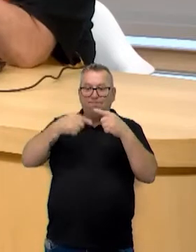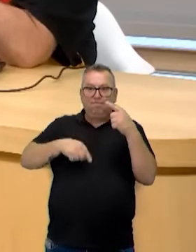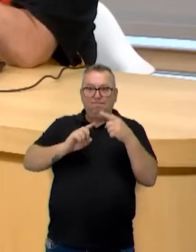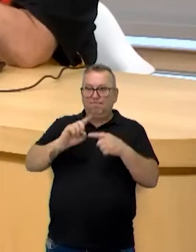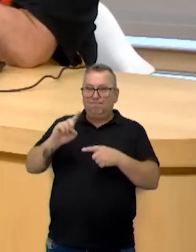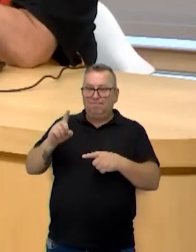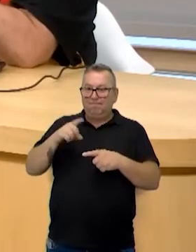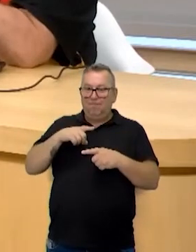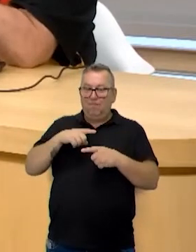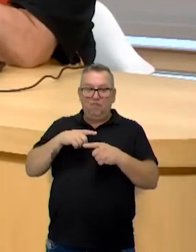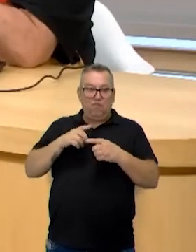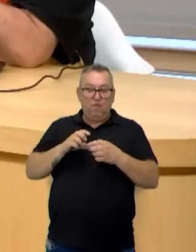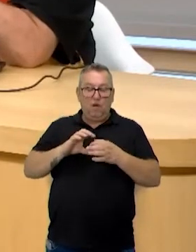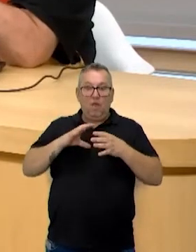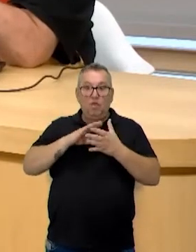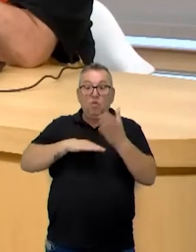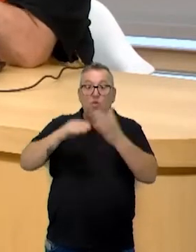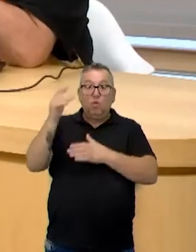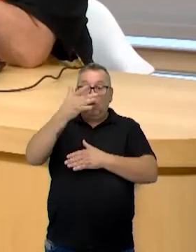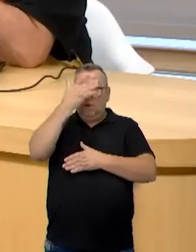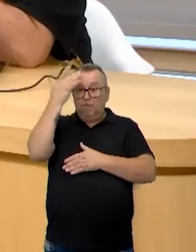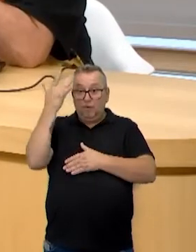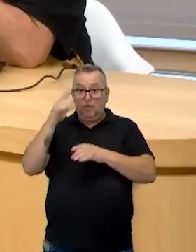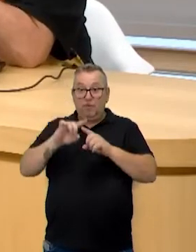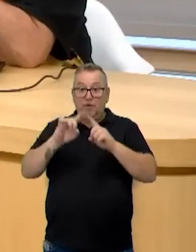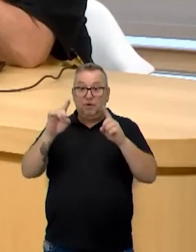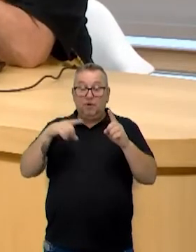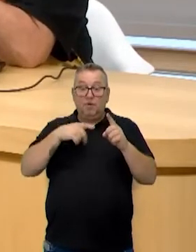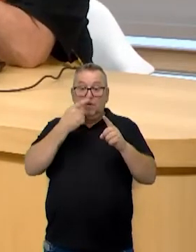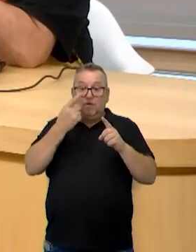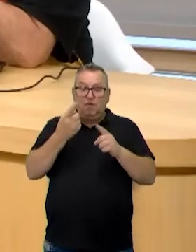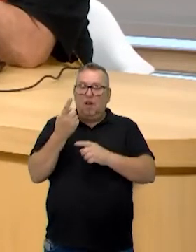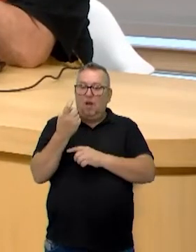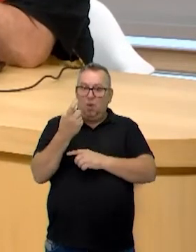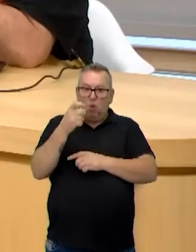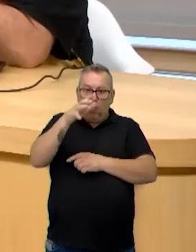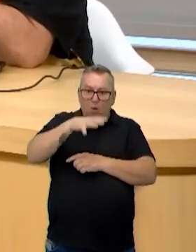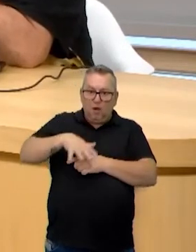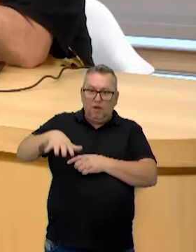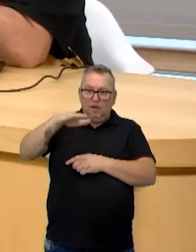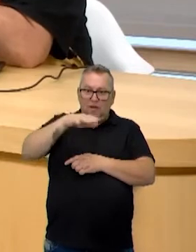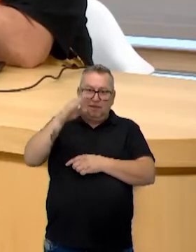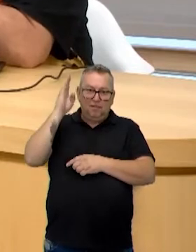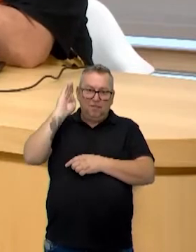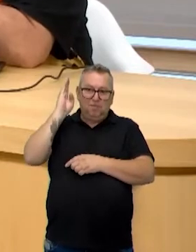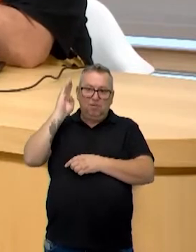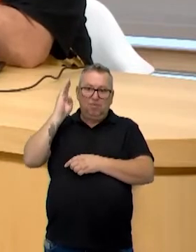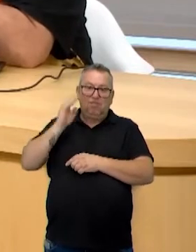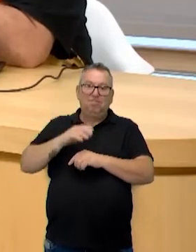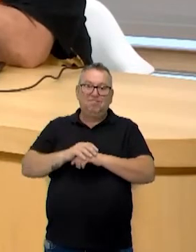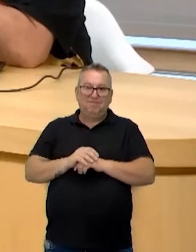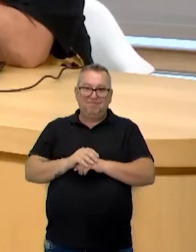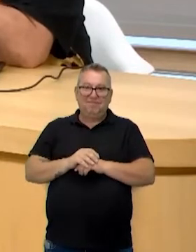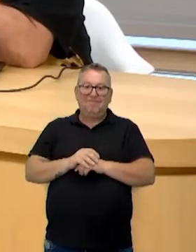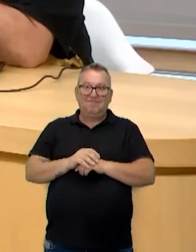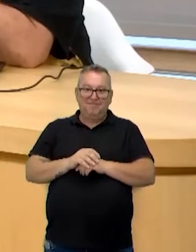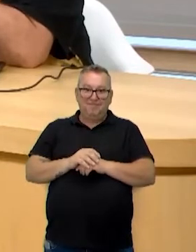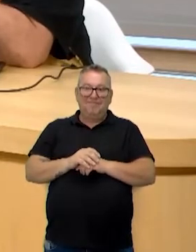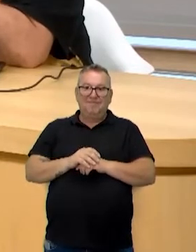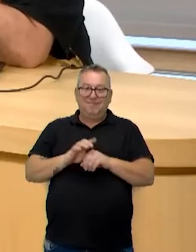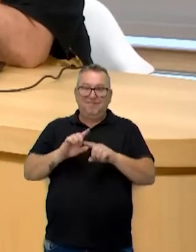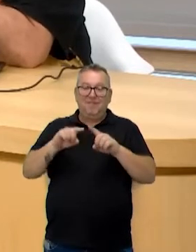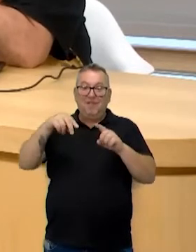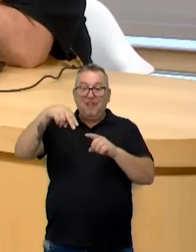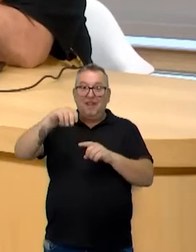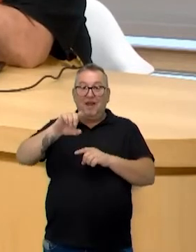não é uma unanimidade, né? Apesar que quando a gente fala em unanimidade, ela é meia burra, né? Porque, como dizia o Nelson Rodrigues. Nelson Rodrigues, grande